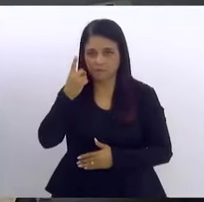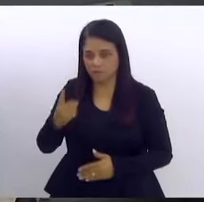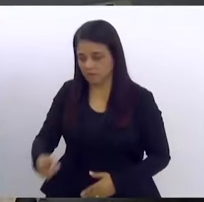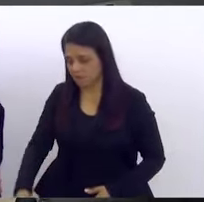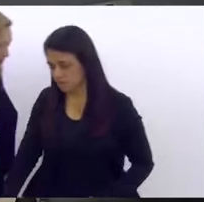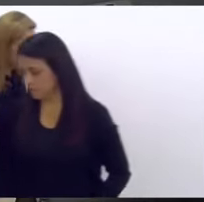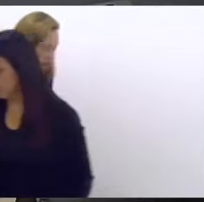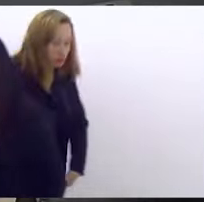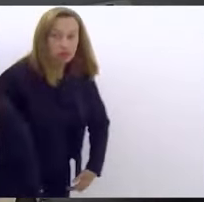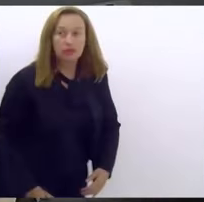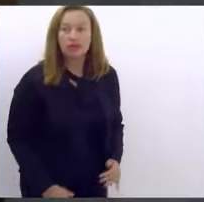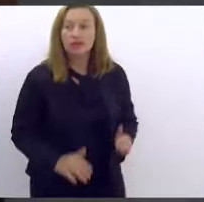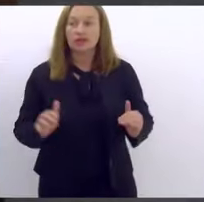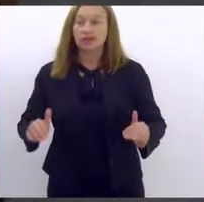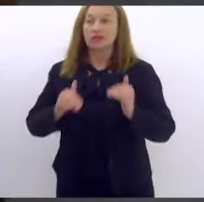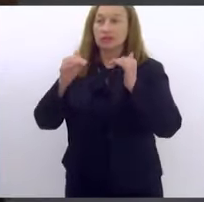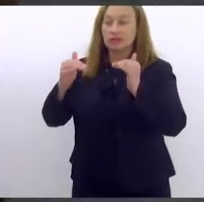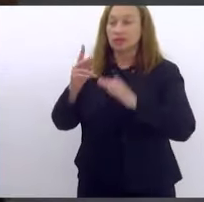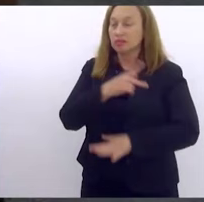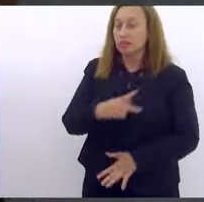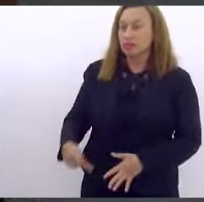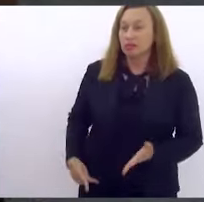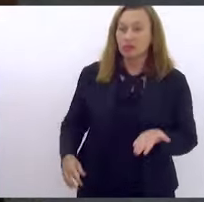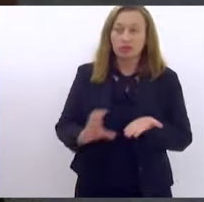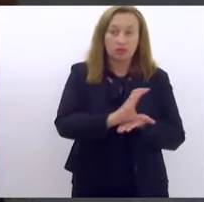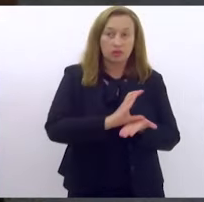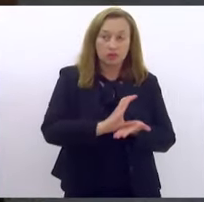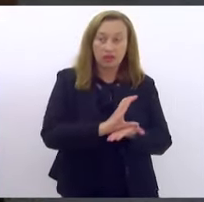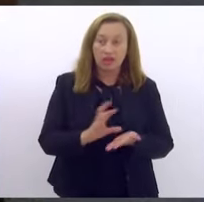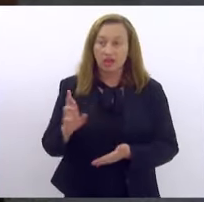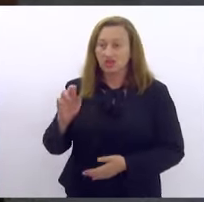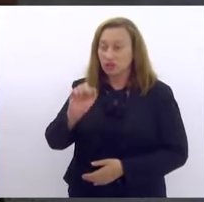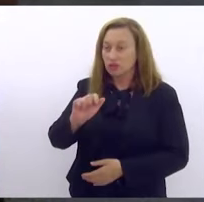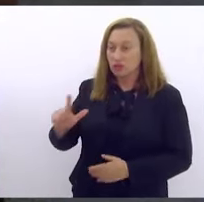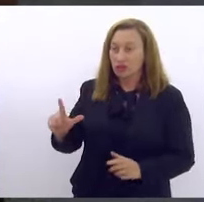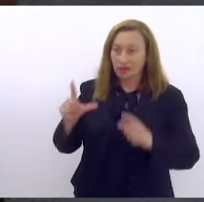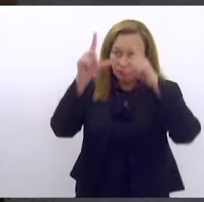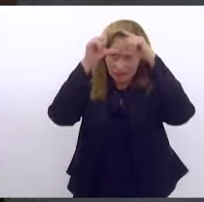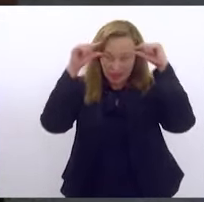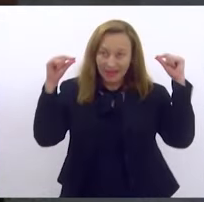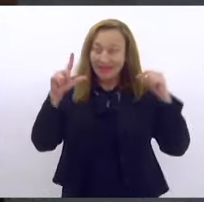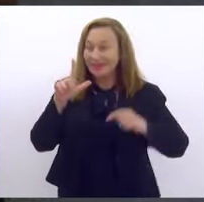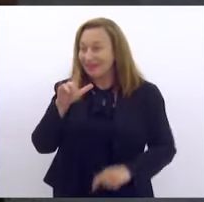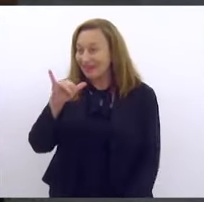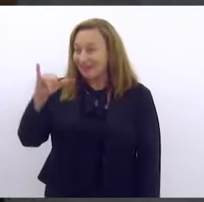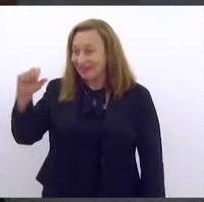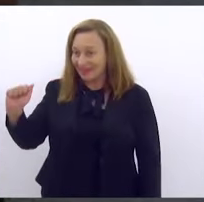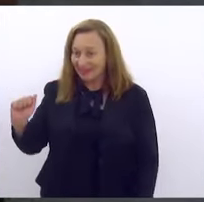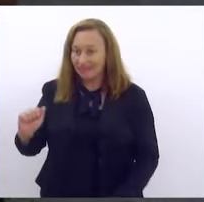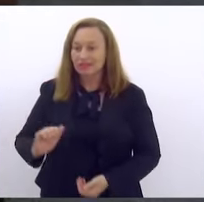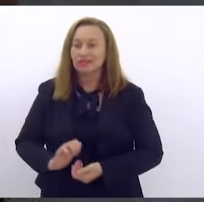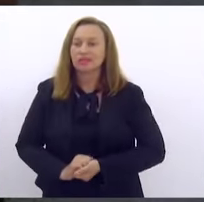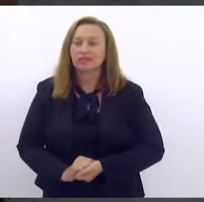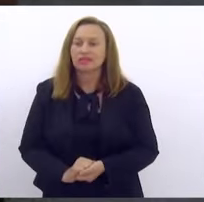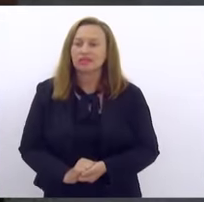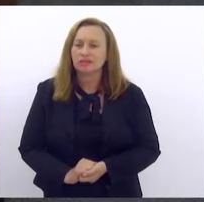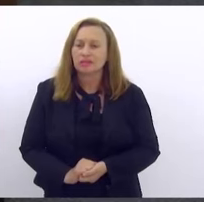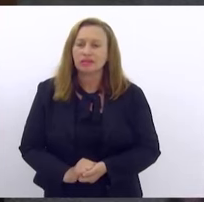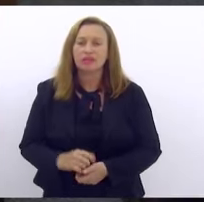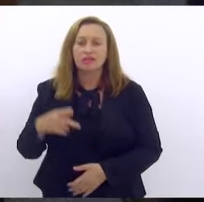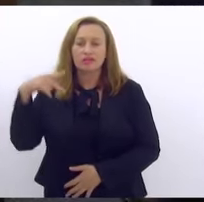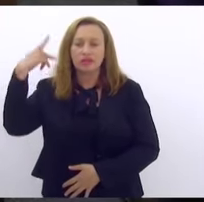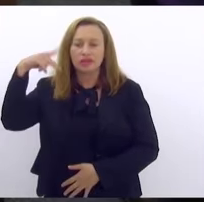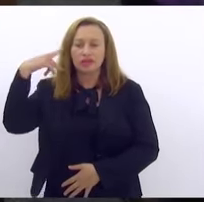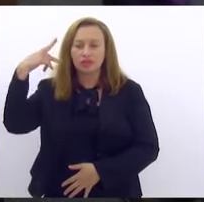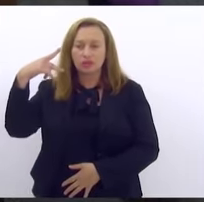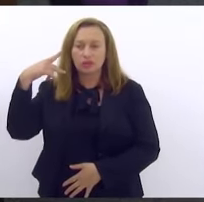presença da ilustríssima presidenta do Conselho Regional de Enfermagem, querida Lilian Bering, que é... Lilian, vereadora